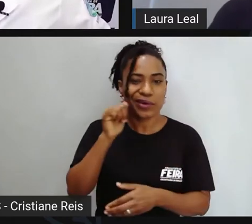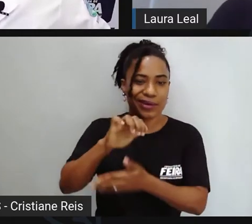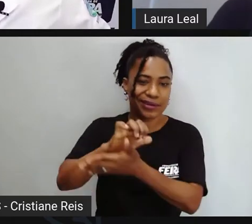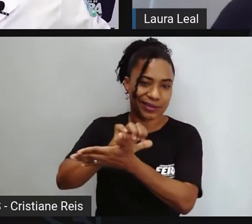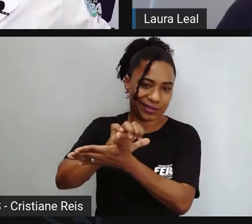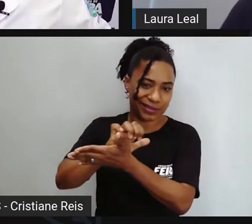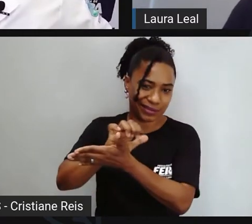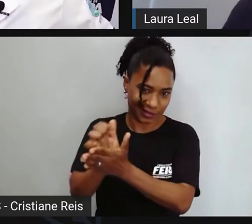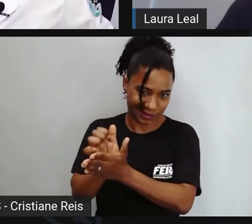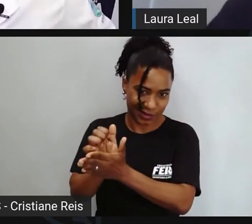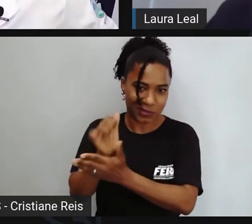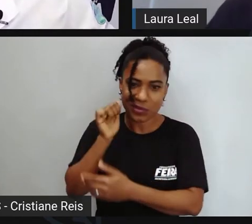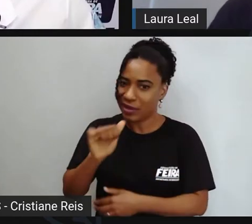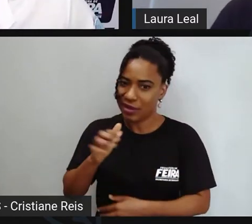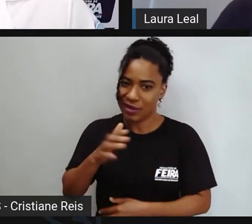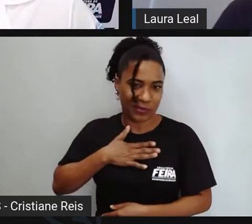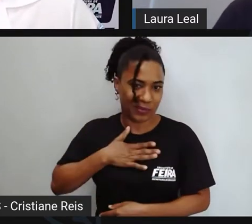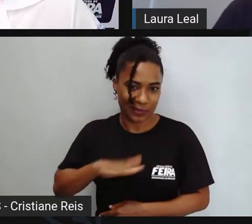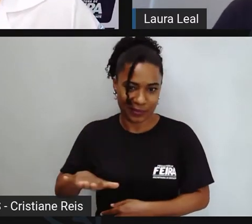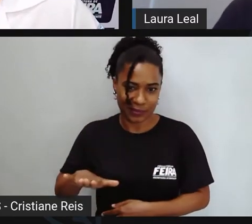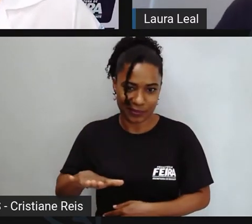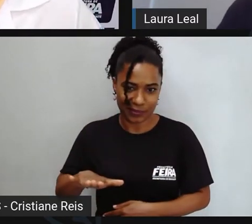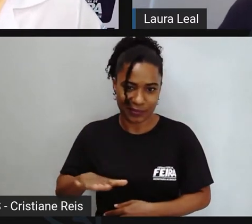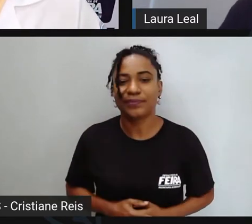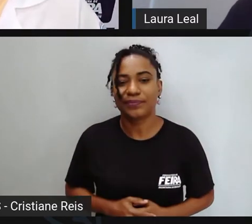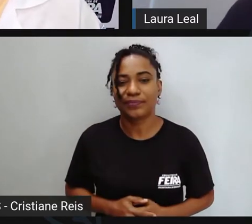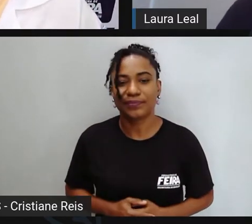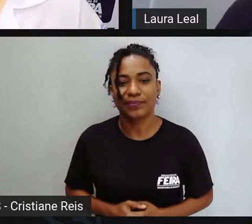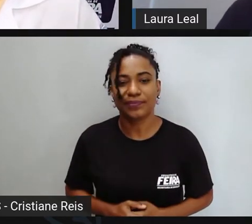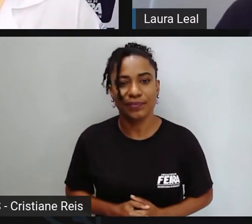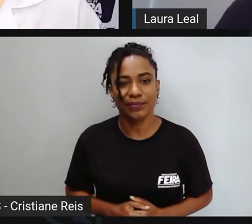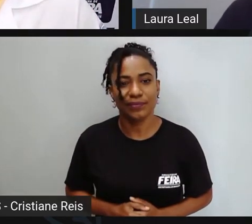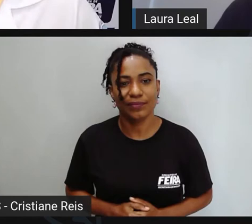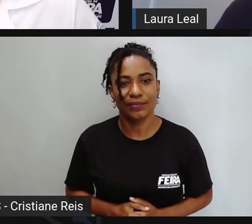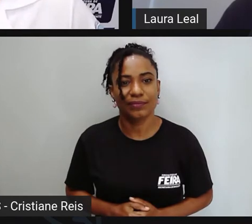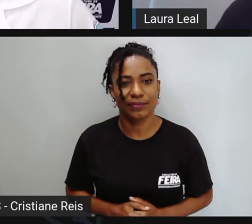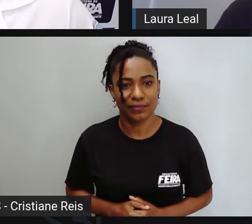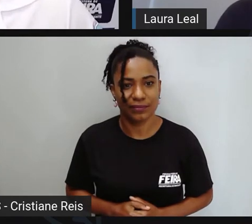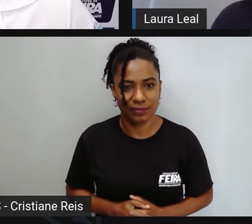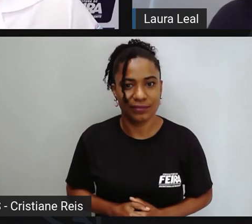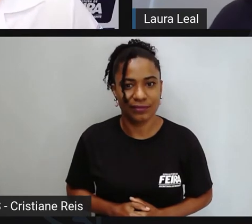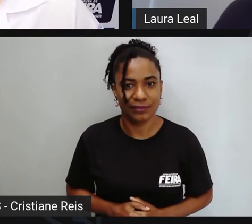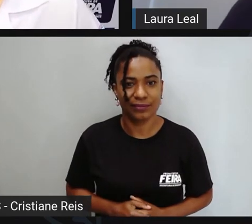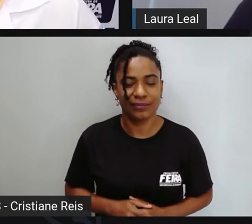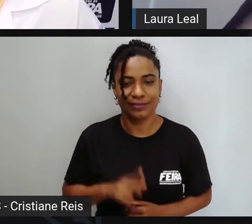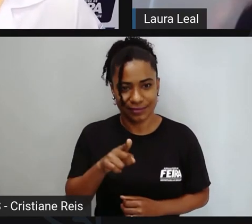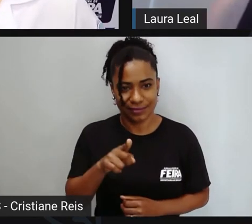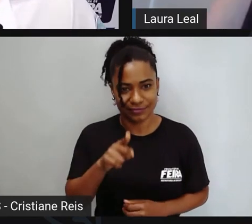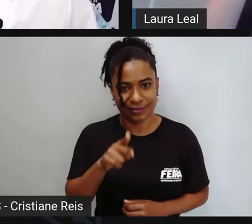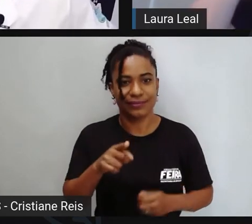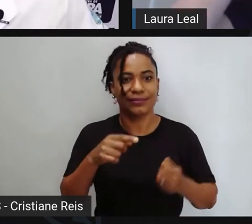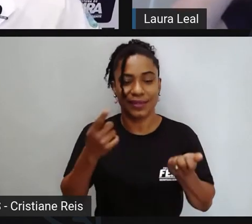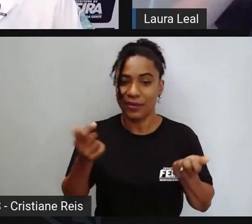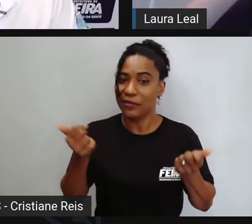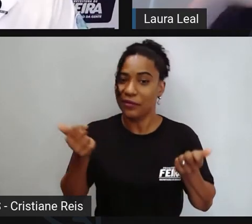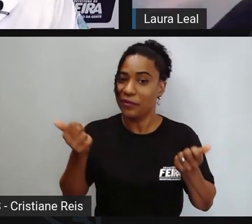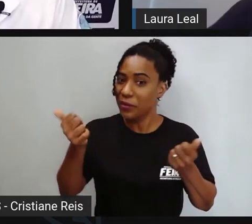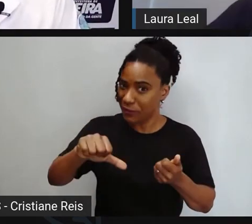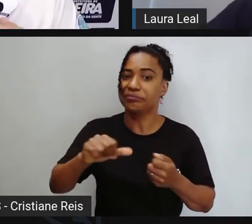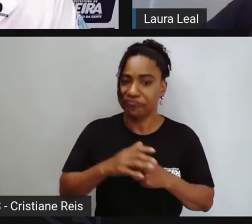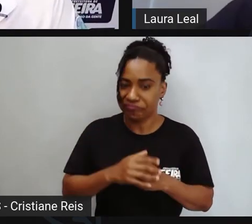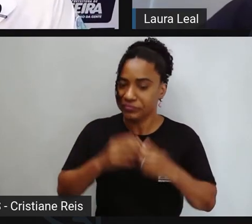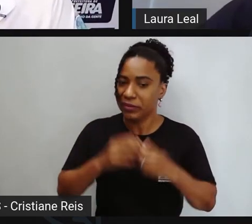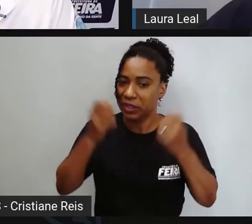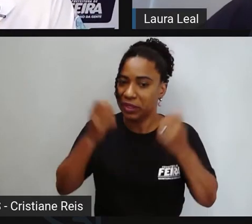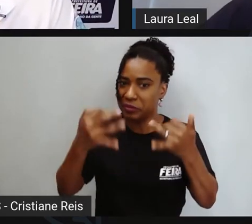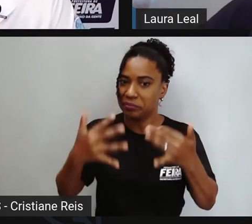misoginia. Muito bom, muito bom. Quer dizer, bom não, né? Mas. Muito ruim, muito ruim. É, muito ruim. Então, Laura, durante